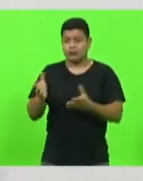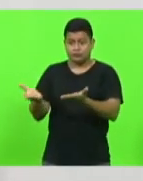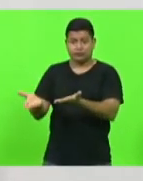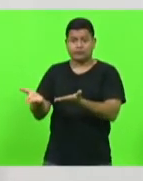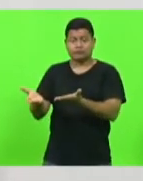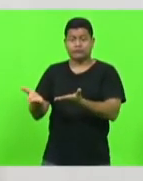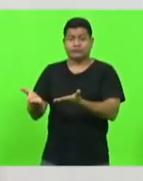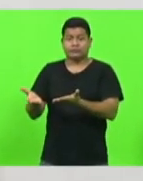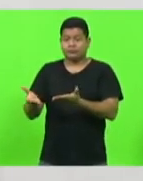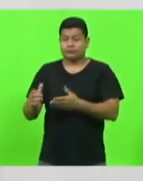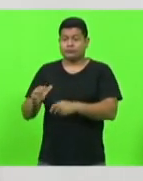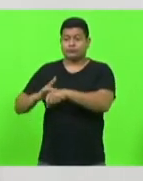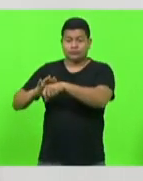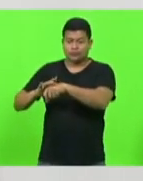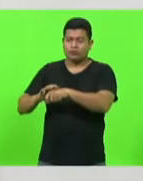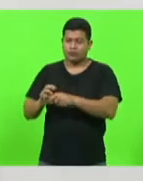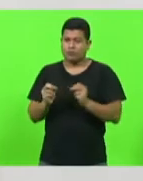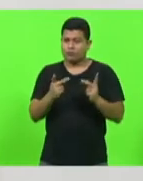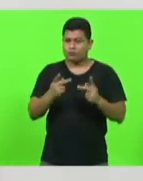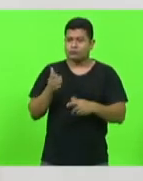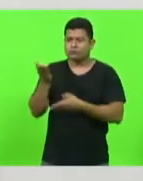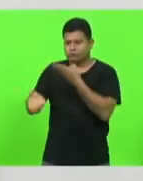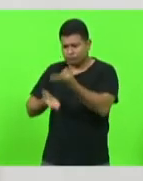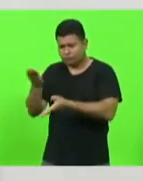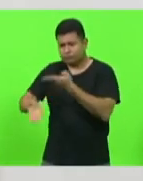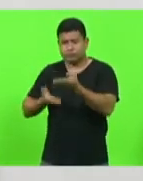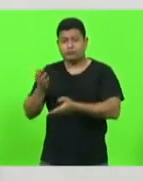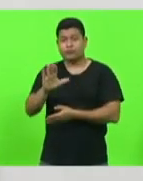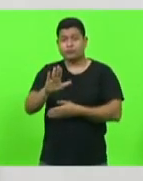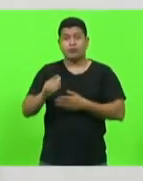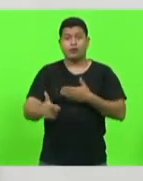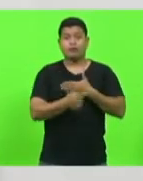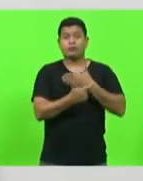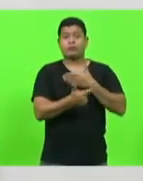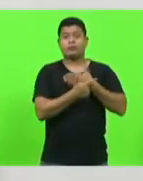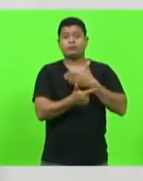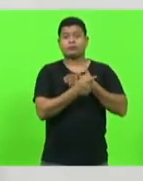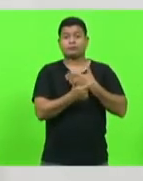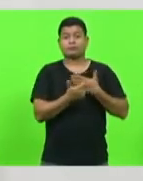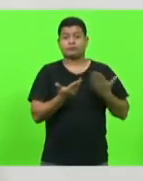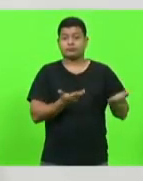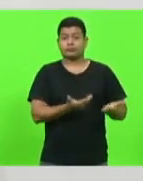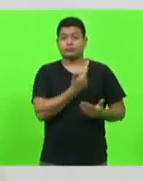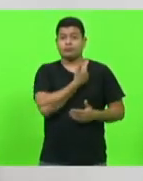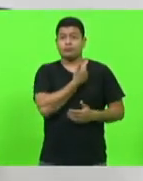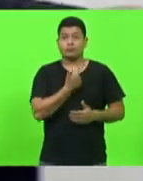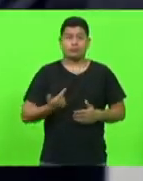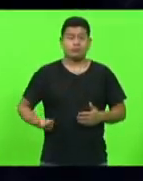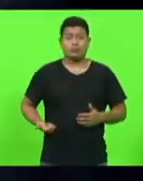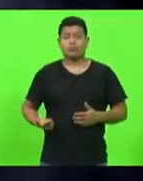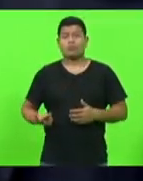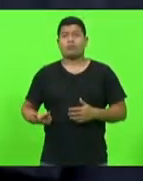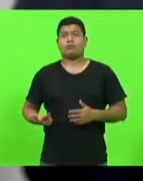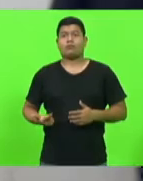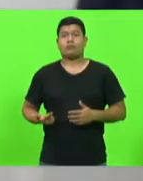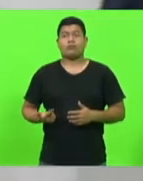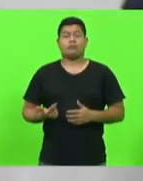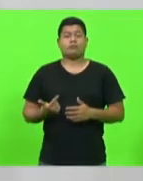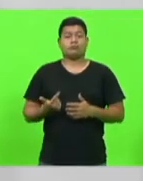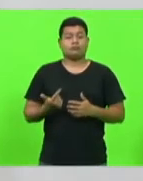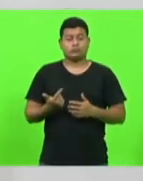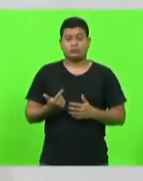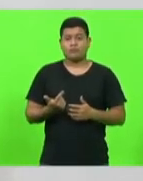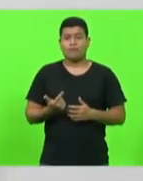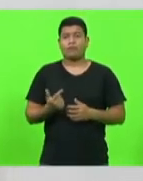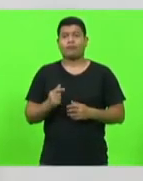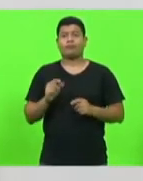cuidar. Mas o papel do ente público, seja ele na esfera municipal, estadual ou da União, tem